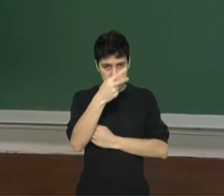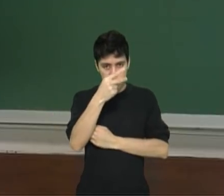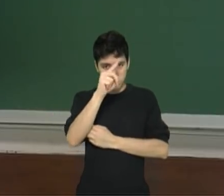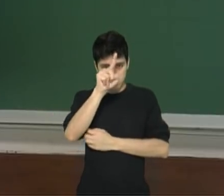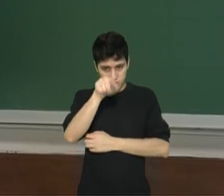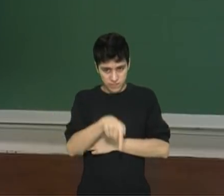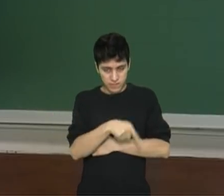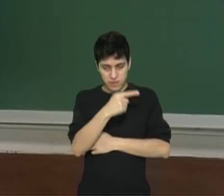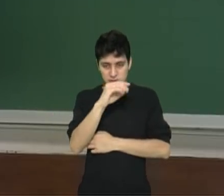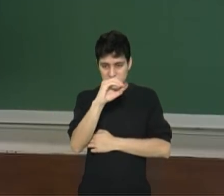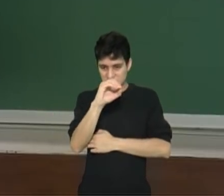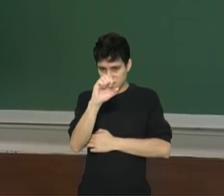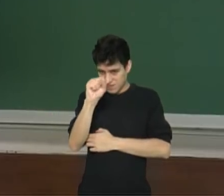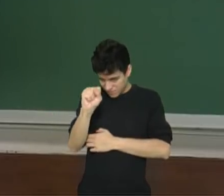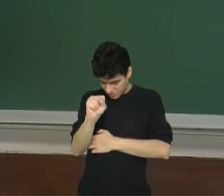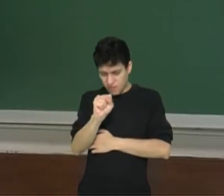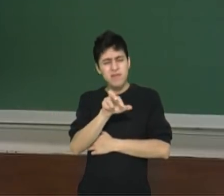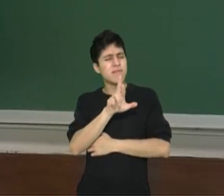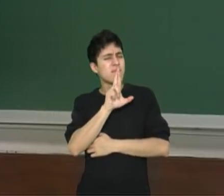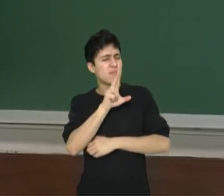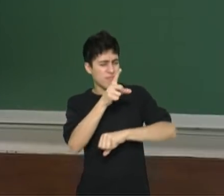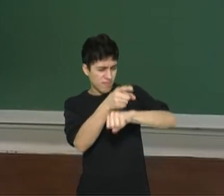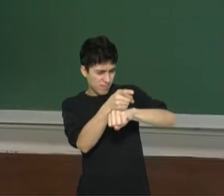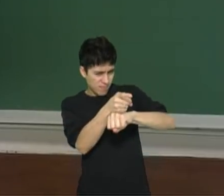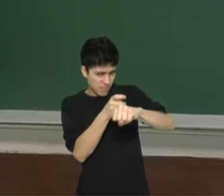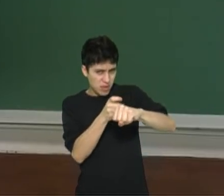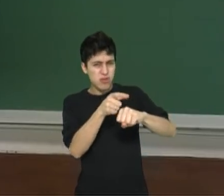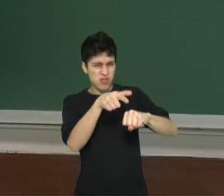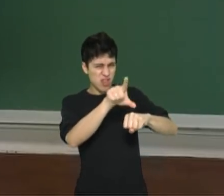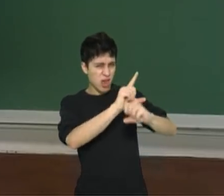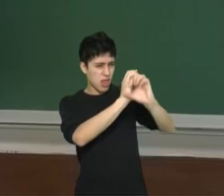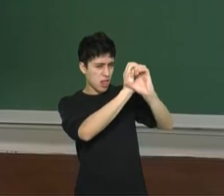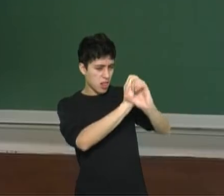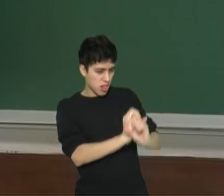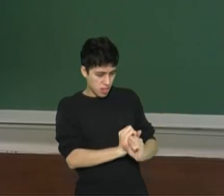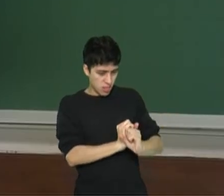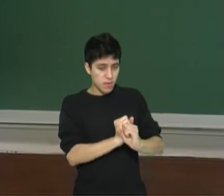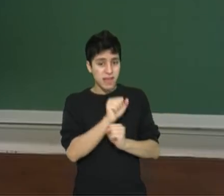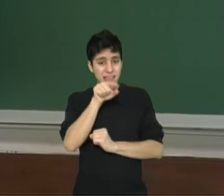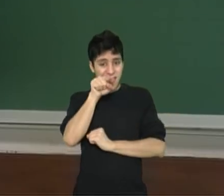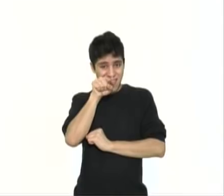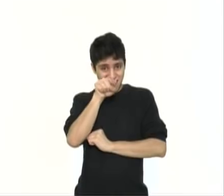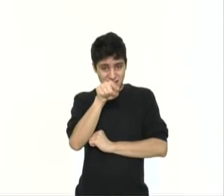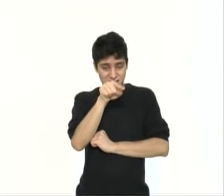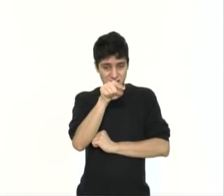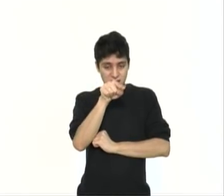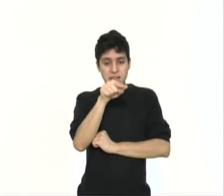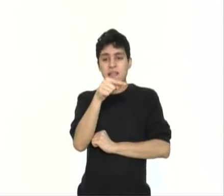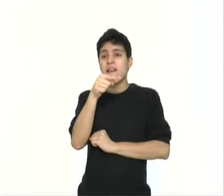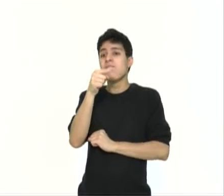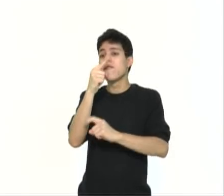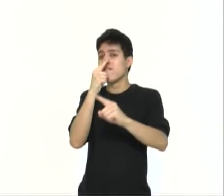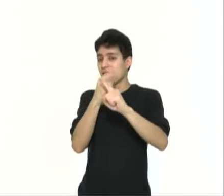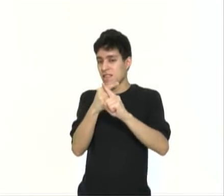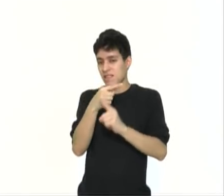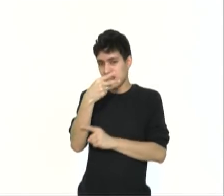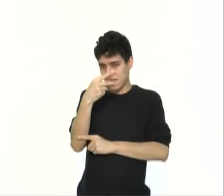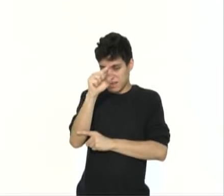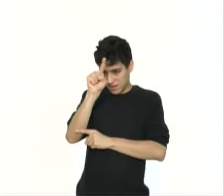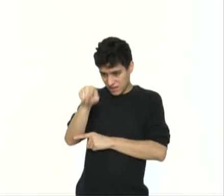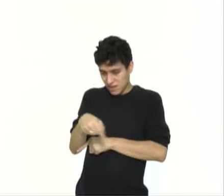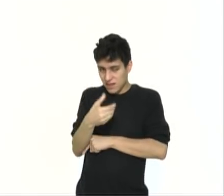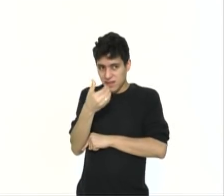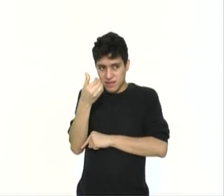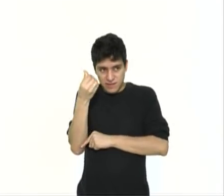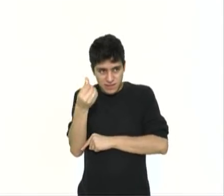2,08, que é o resultado que você já encontrou, né, no primeiro cálculo, multiplicando por 3,6, tá? Até destaquei aqui